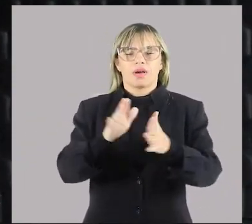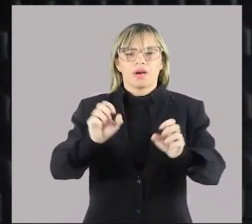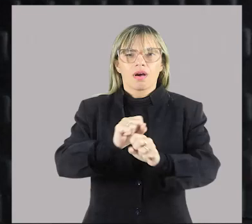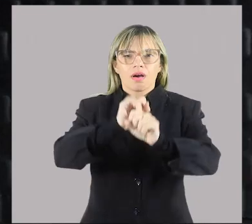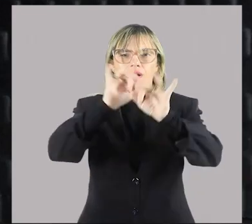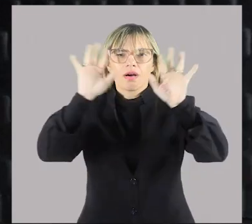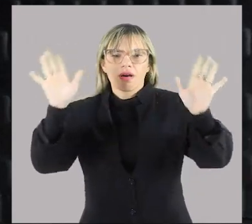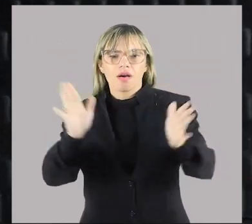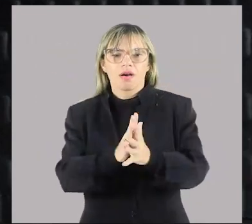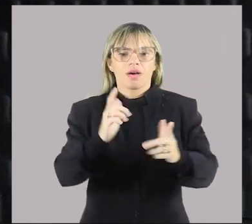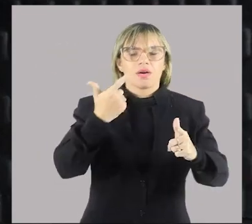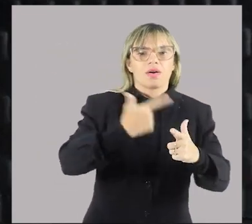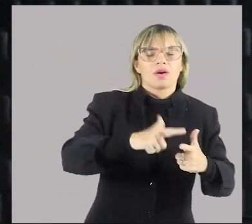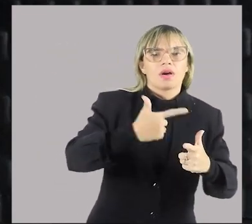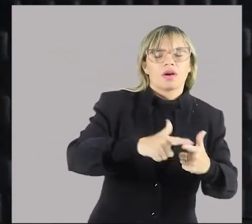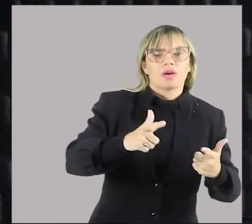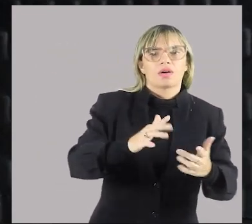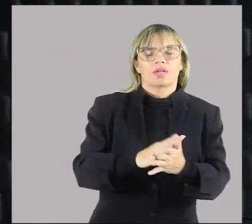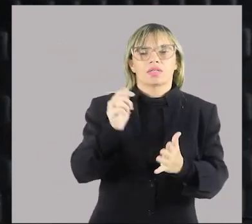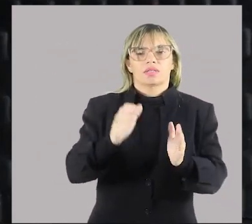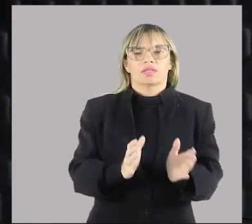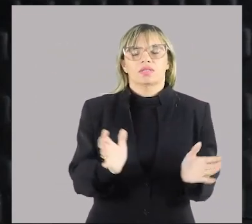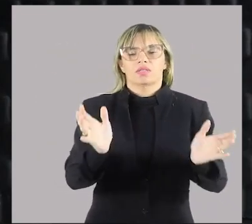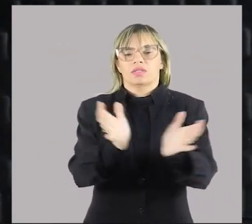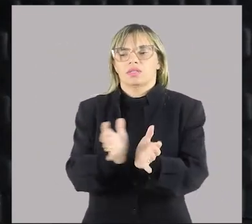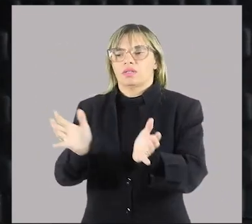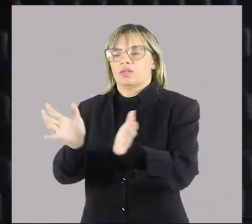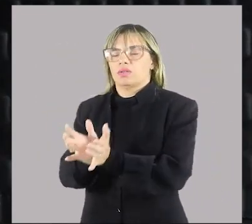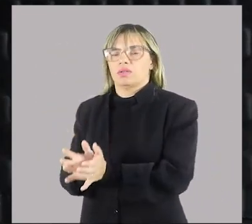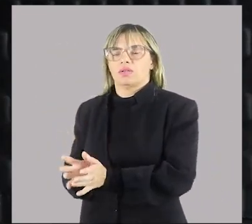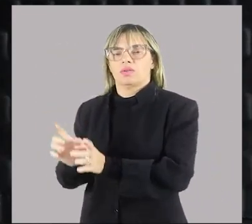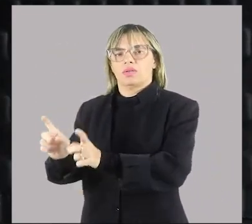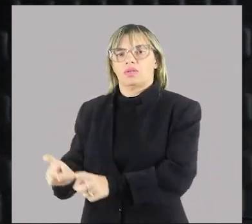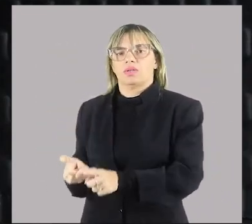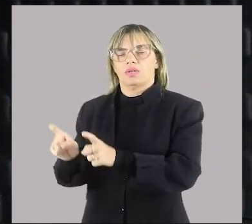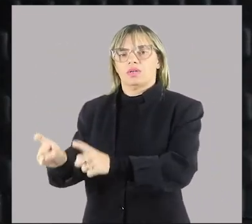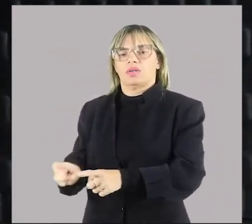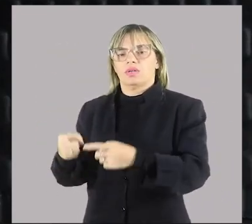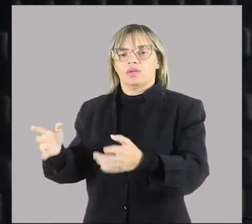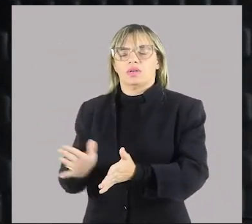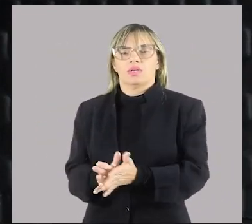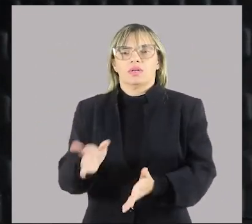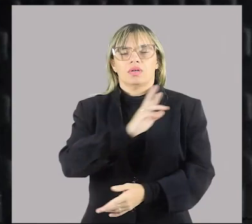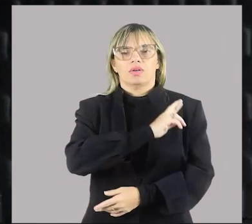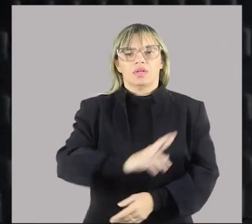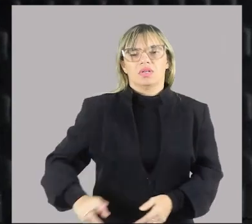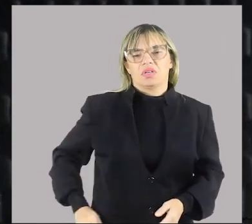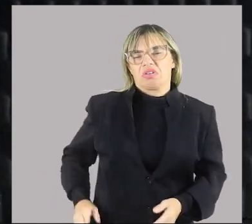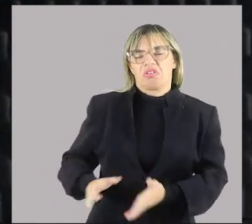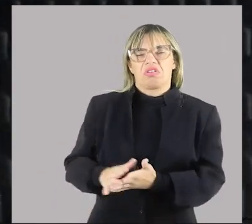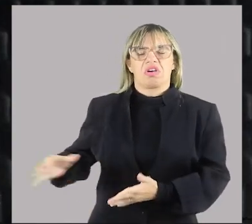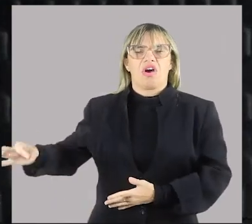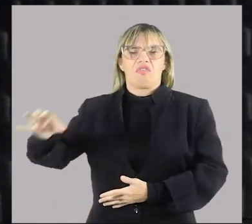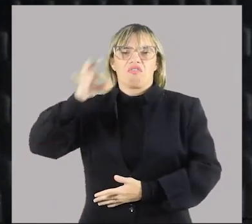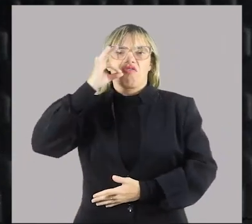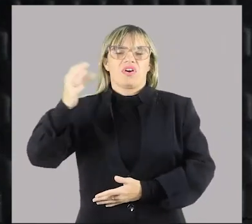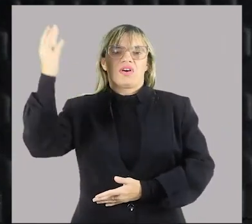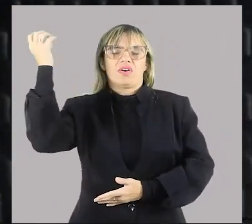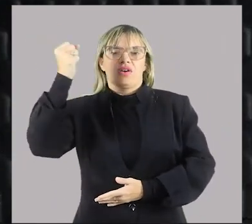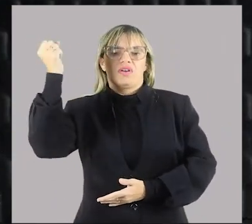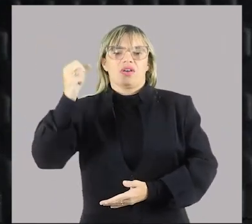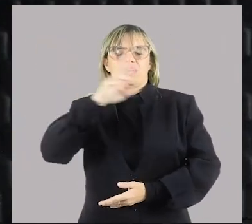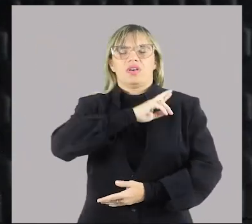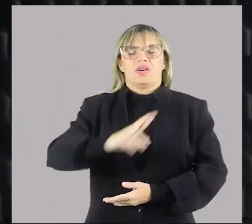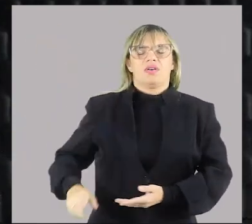a crise desse Estado oligárquico, desse Estado chamado de República do Café com Leite, República